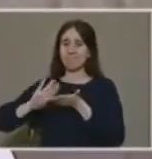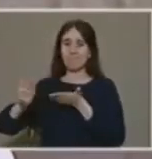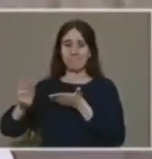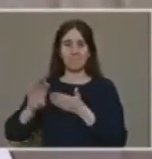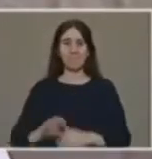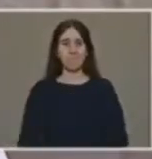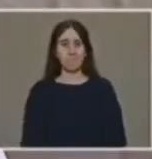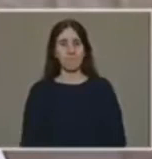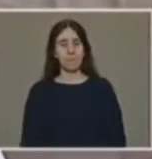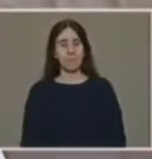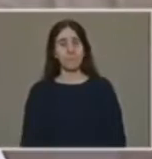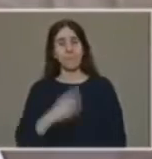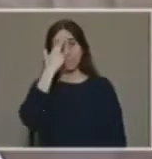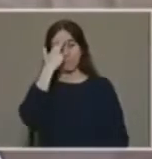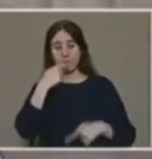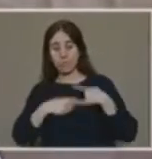história tem-nos